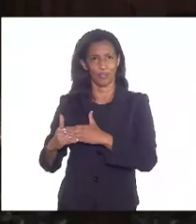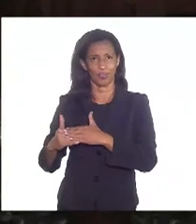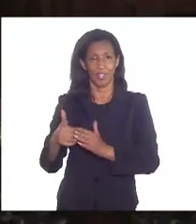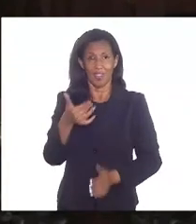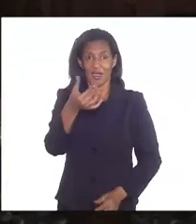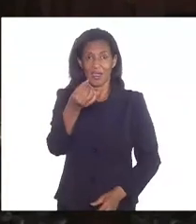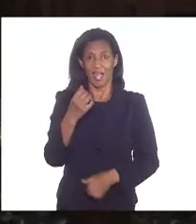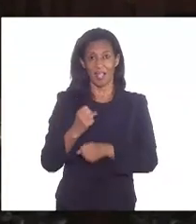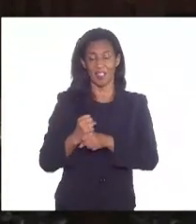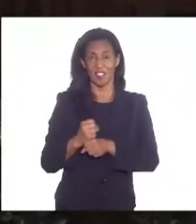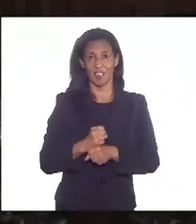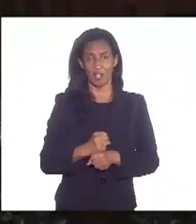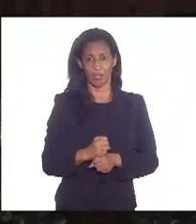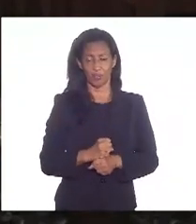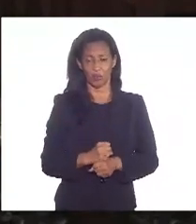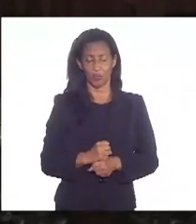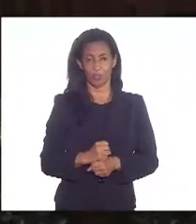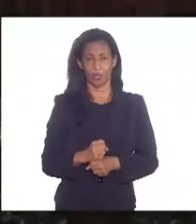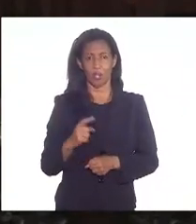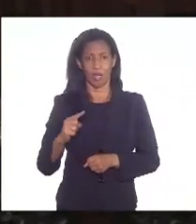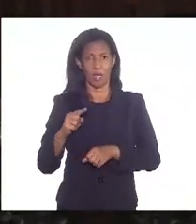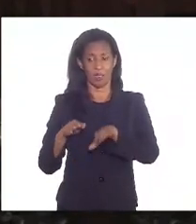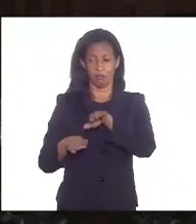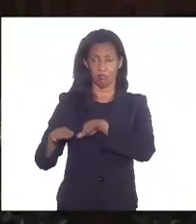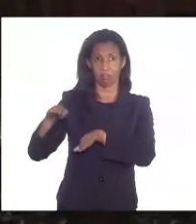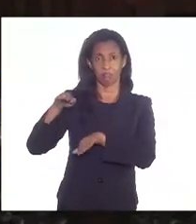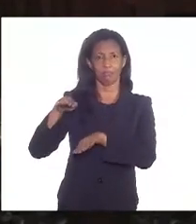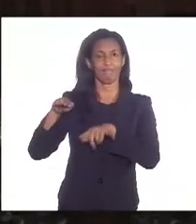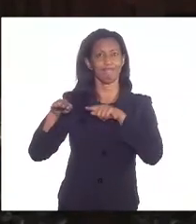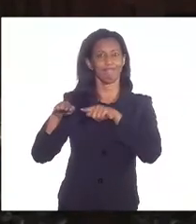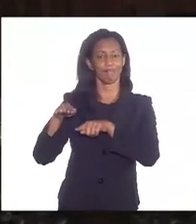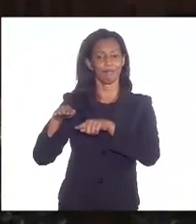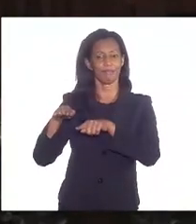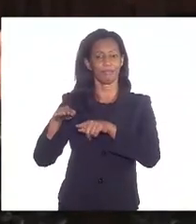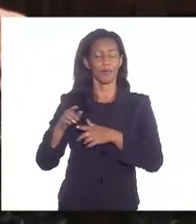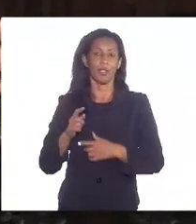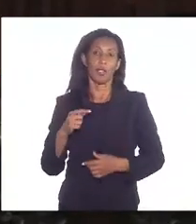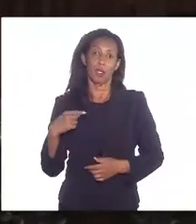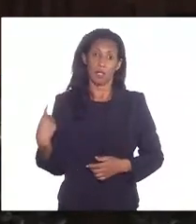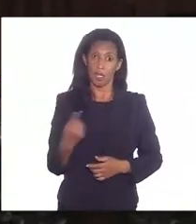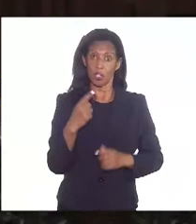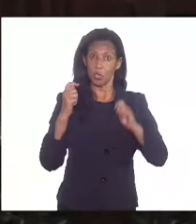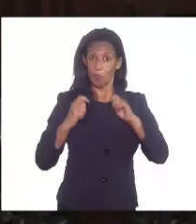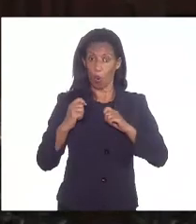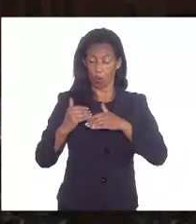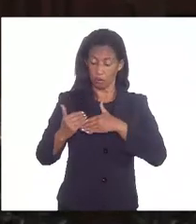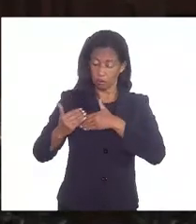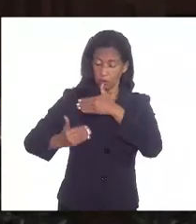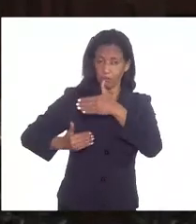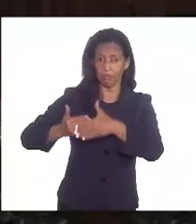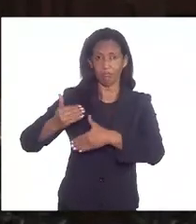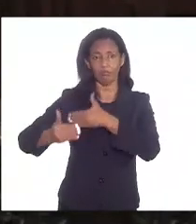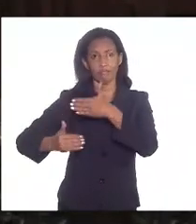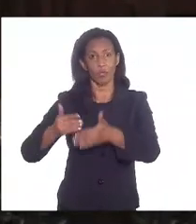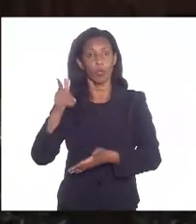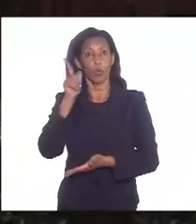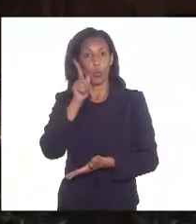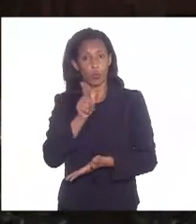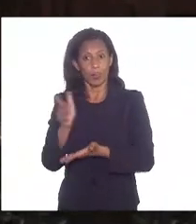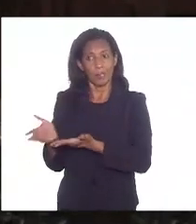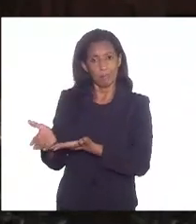10 anos, esse potencial é de que a gente possa, no tempo, vir a